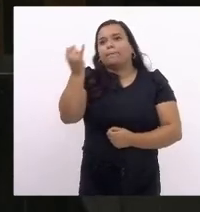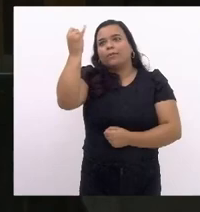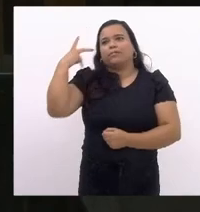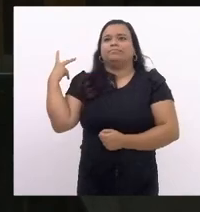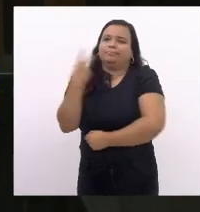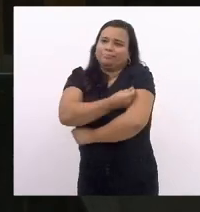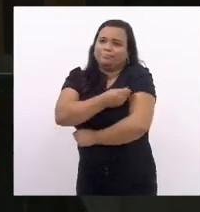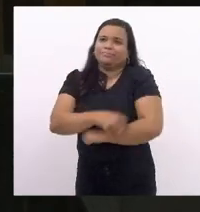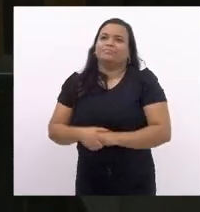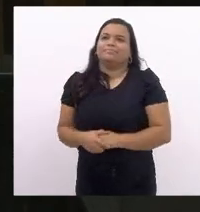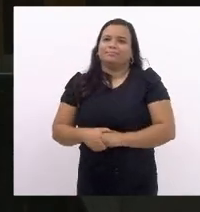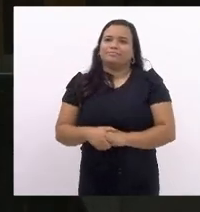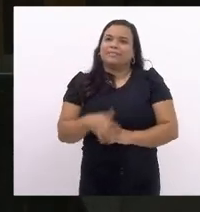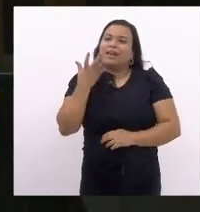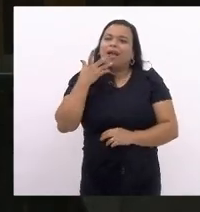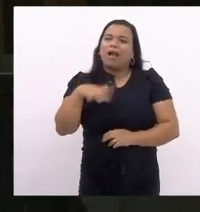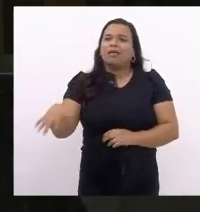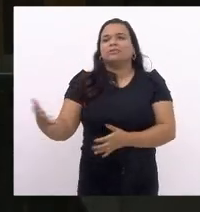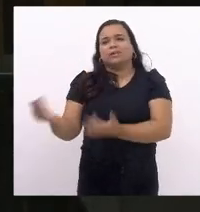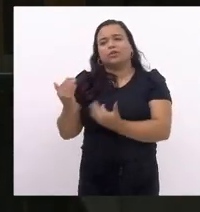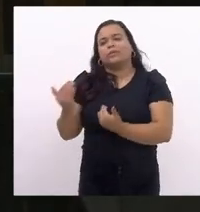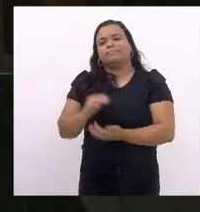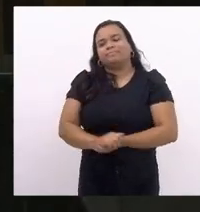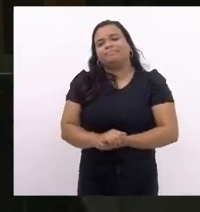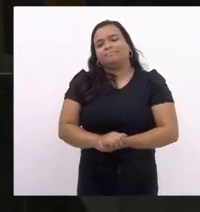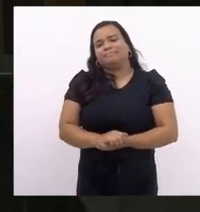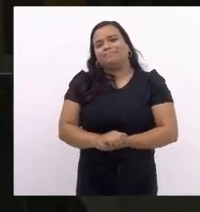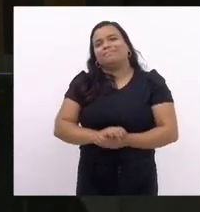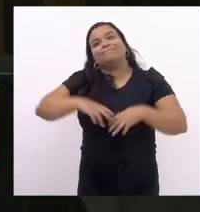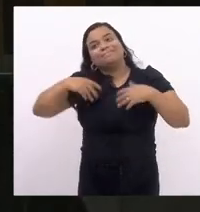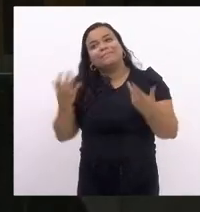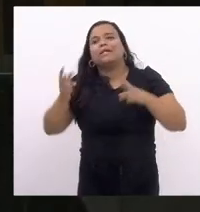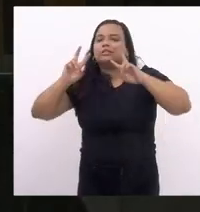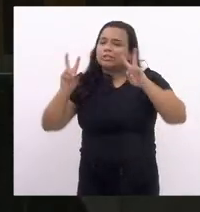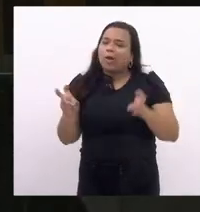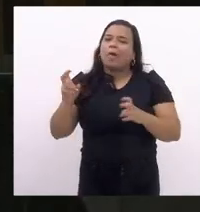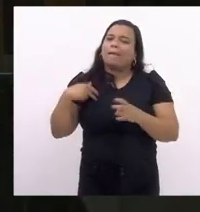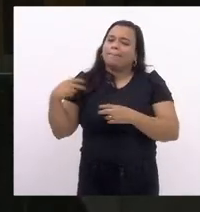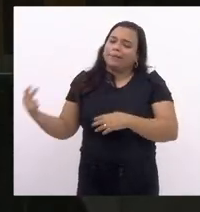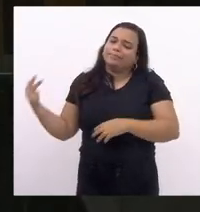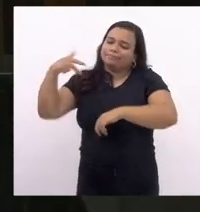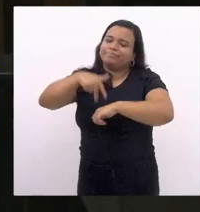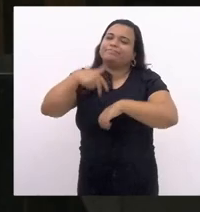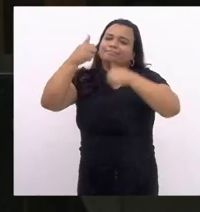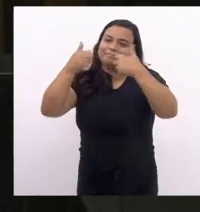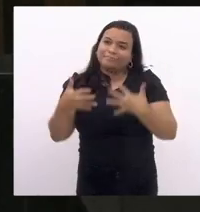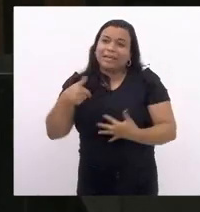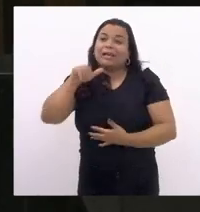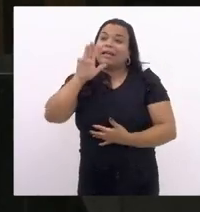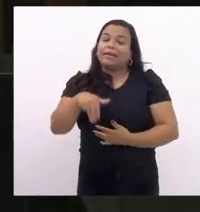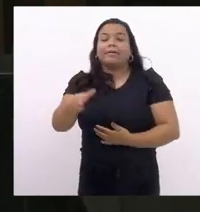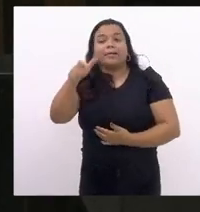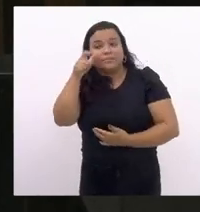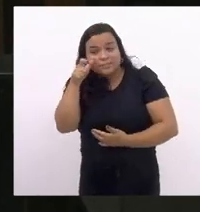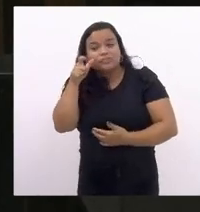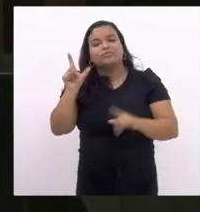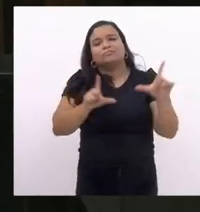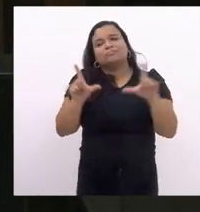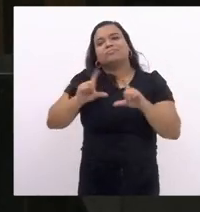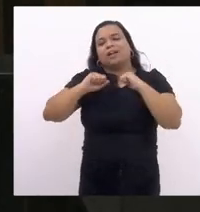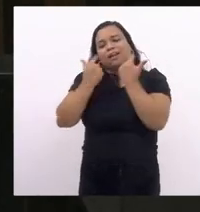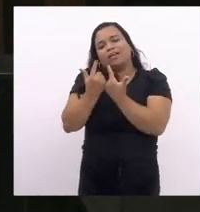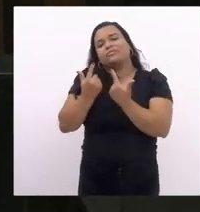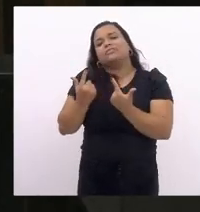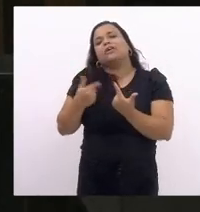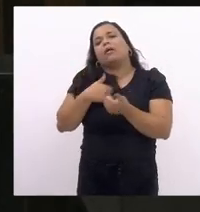vacinação das nossas crianças e adolescentes. E é sobre isso que eu venho aqui hoje à tribuna. Quem está nos acompanhando da TV Alerge